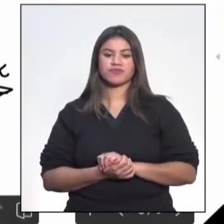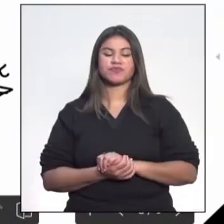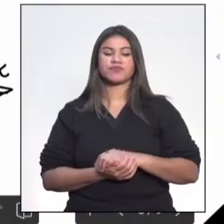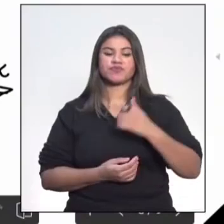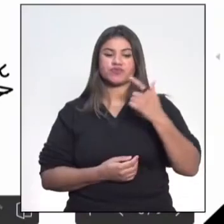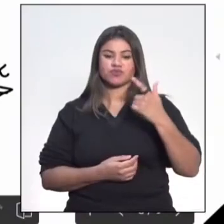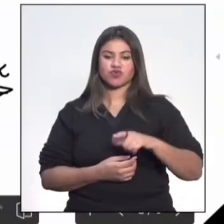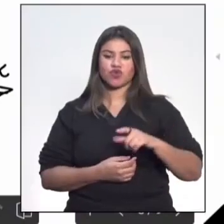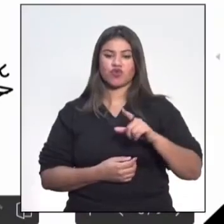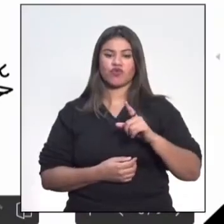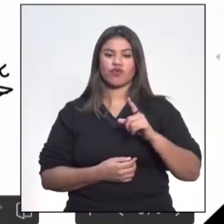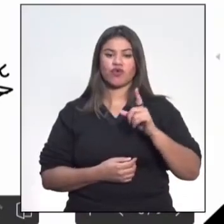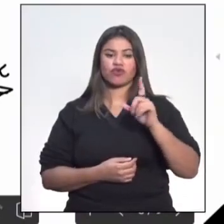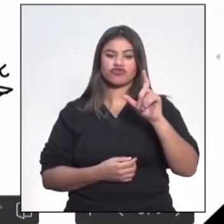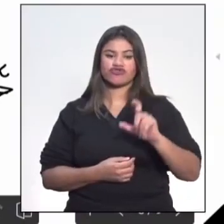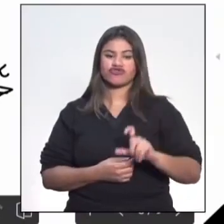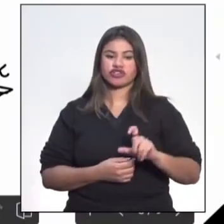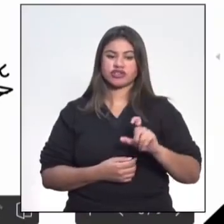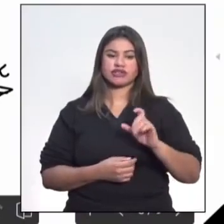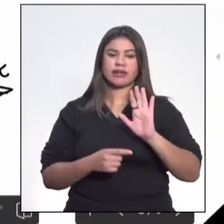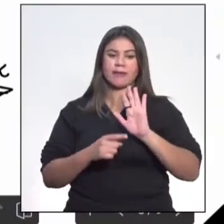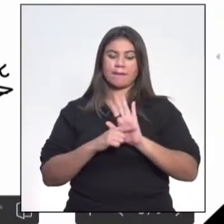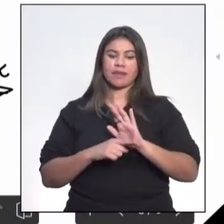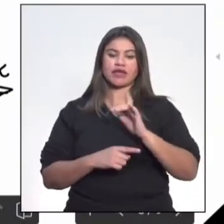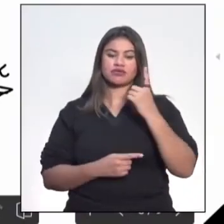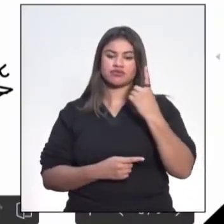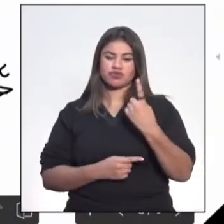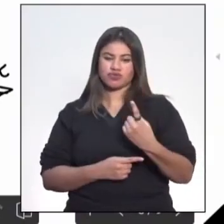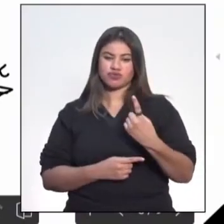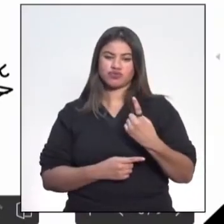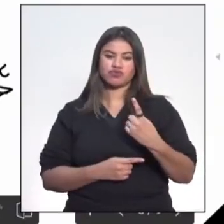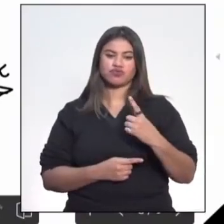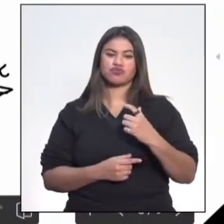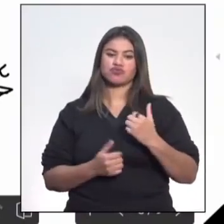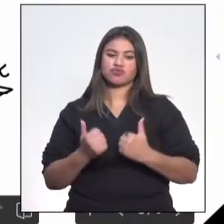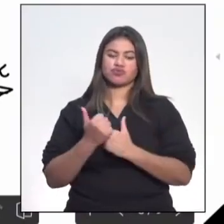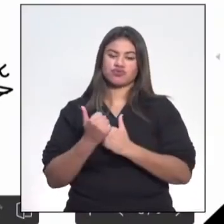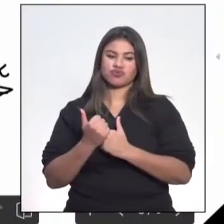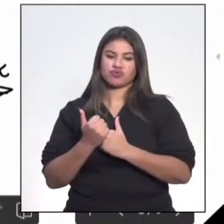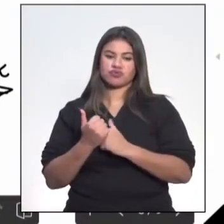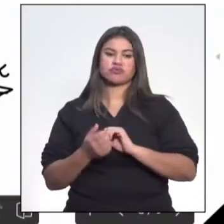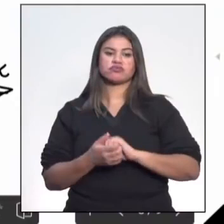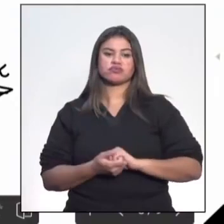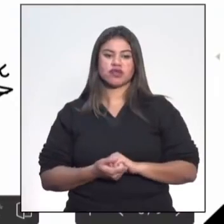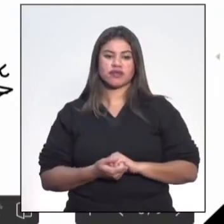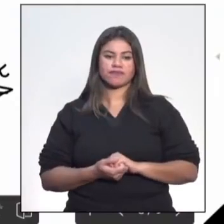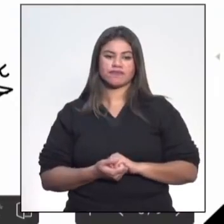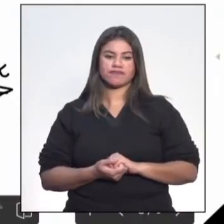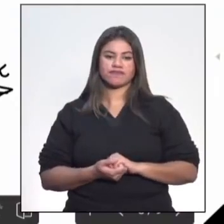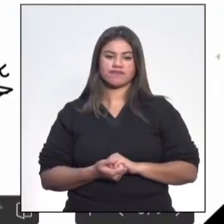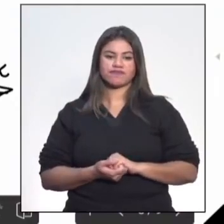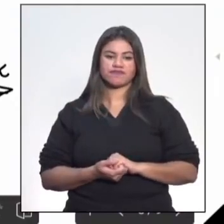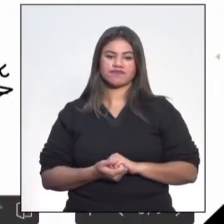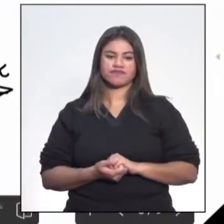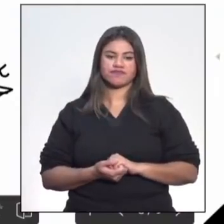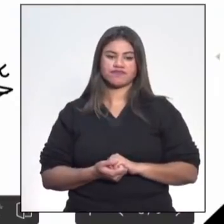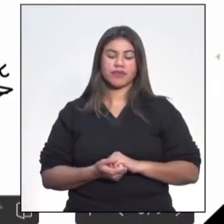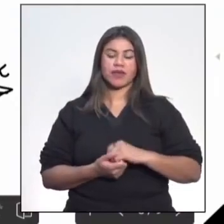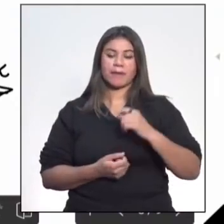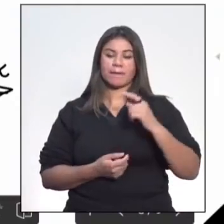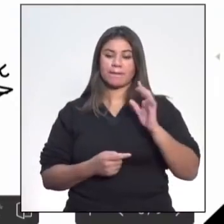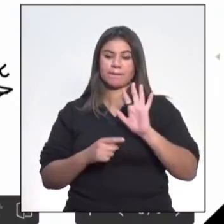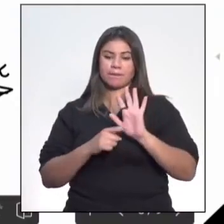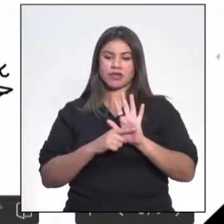agora substituir o menos 1. A gente fez isso numa aula aí, né? Na última aula. Muito bem. Menos 1 elevado ao